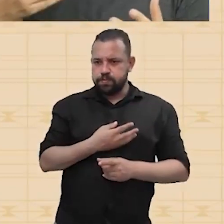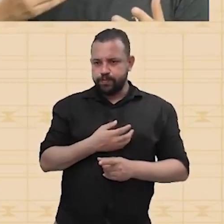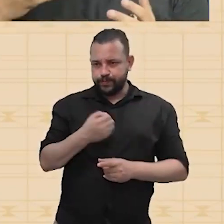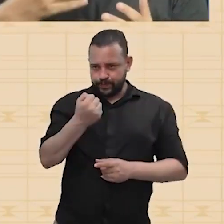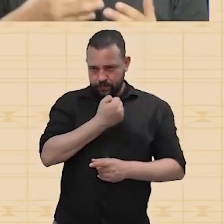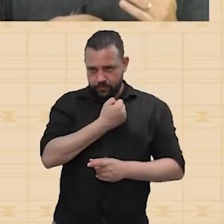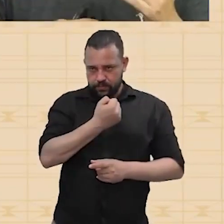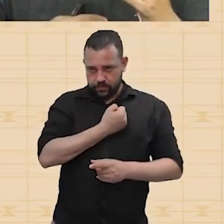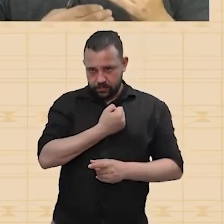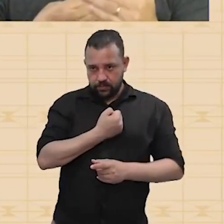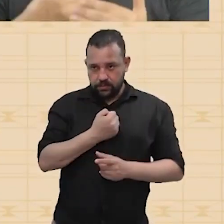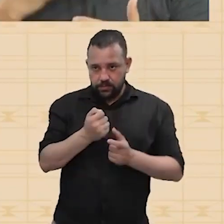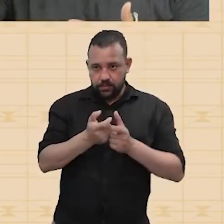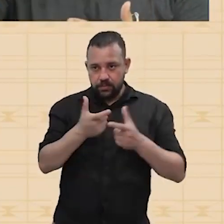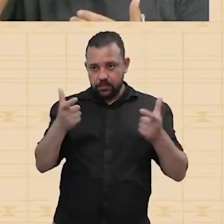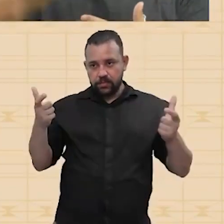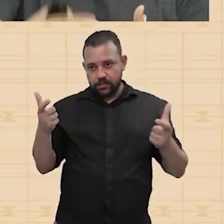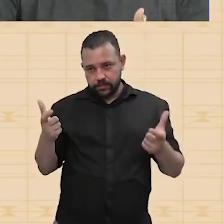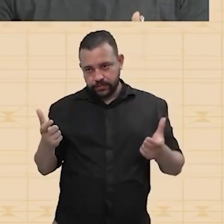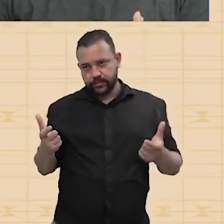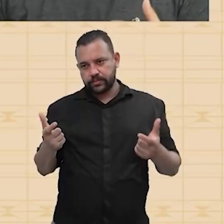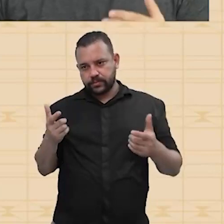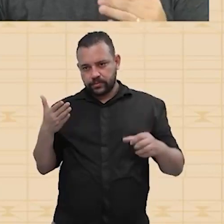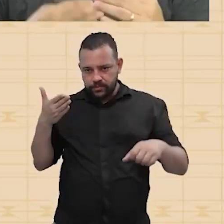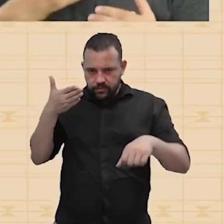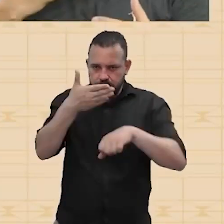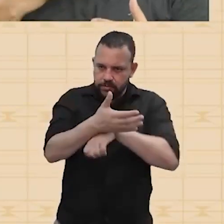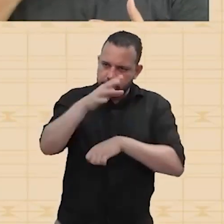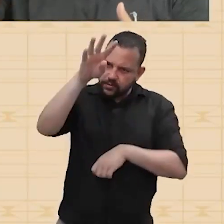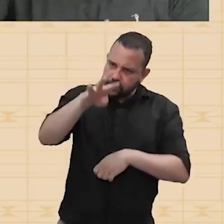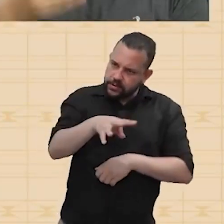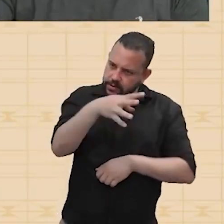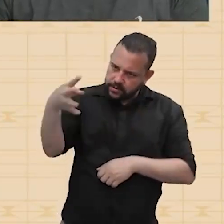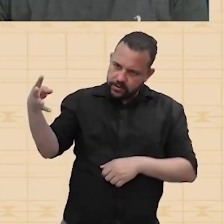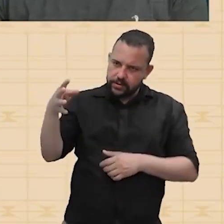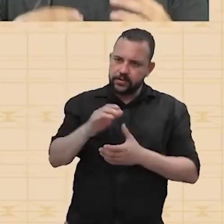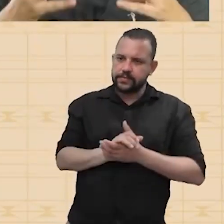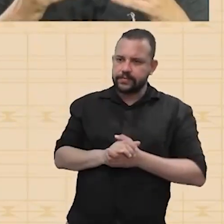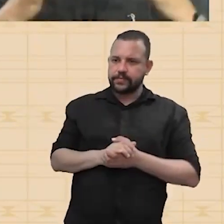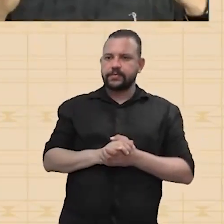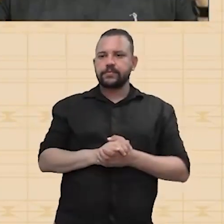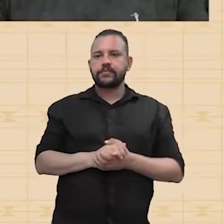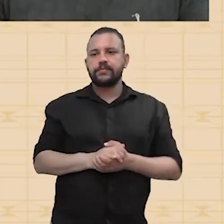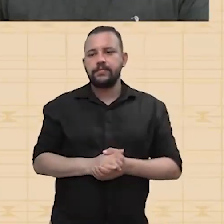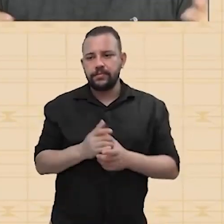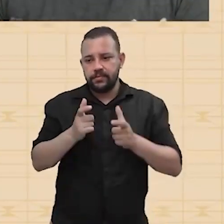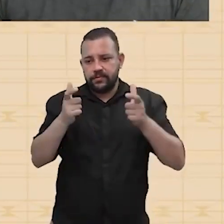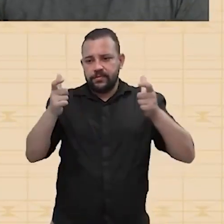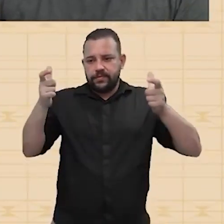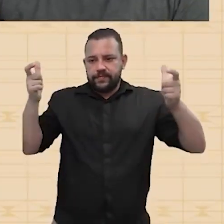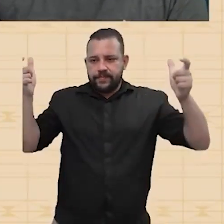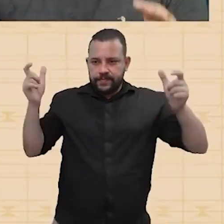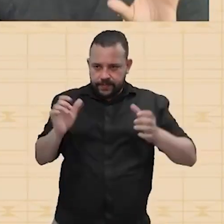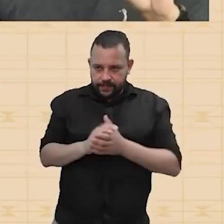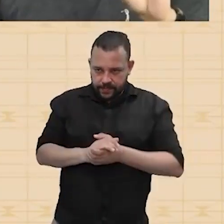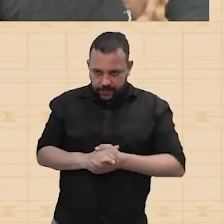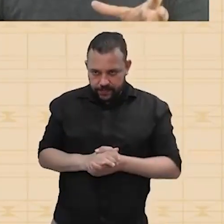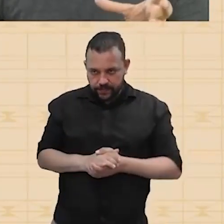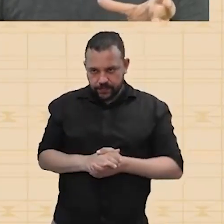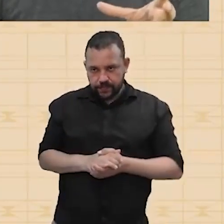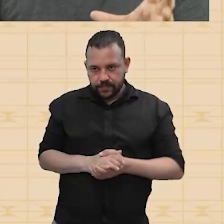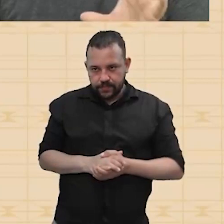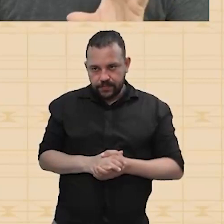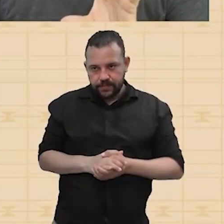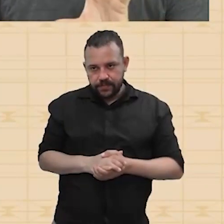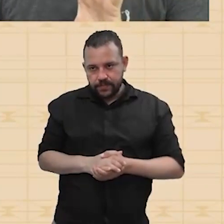atômico maior, então que vai entrando na tabela, que vai entrando na distribuição e vai aumentando aí essas camadas, tá? Mas de